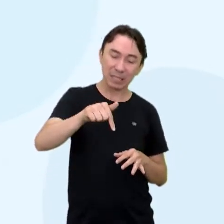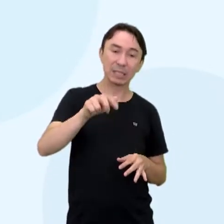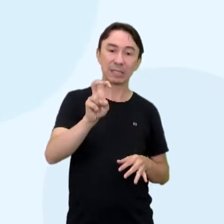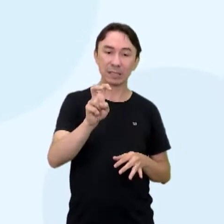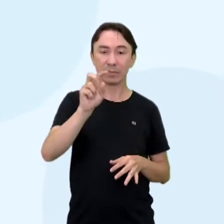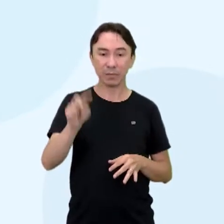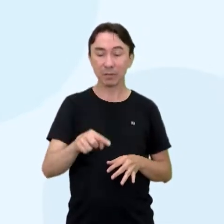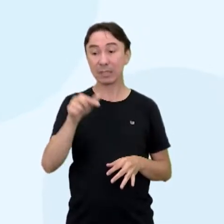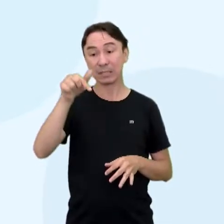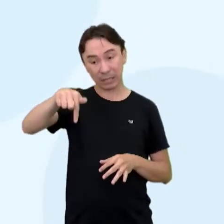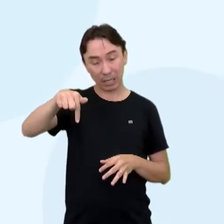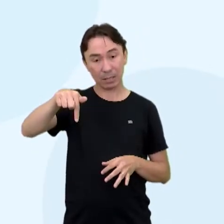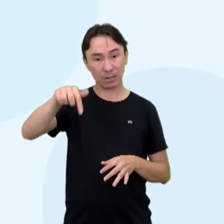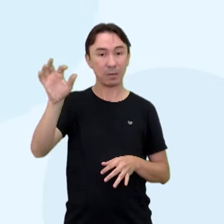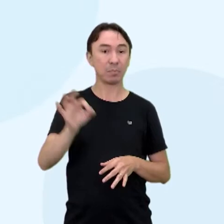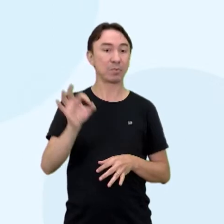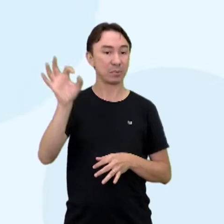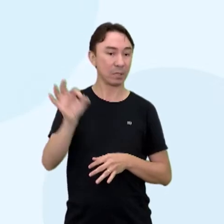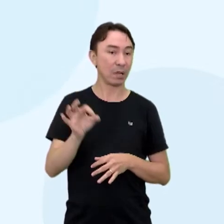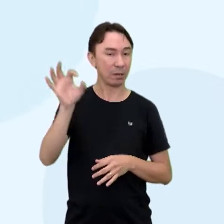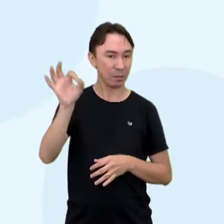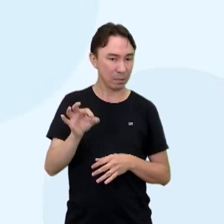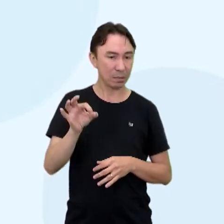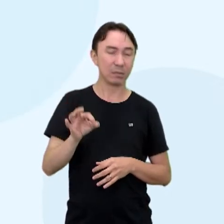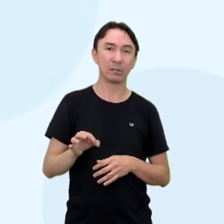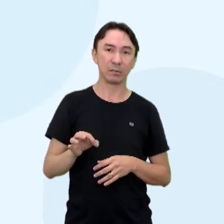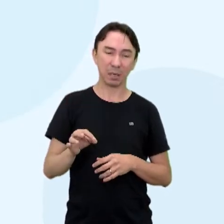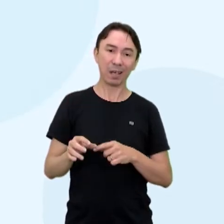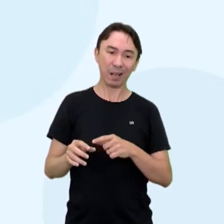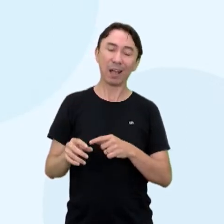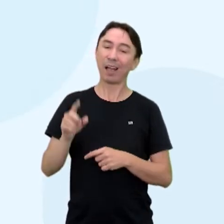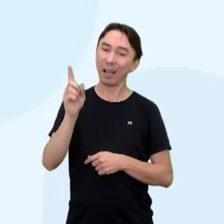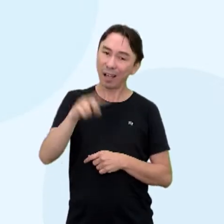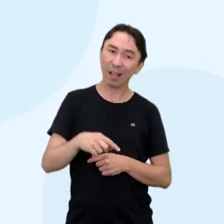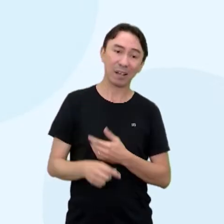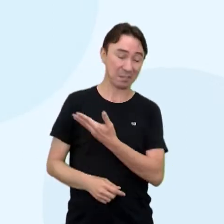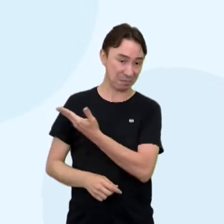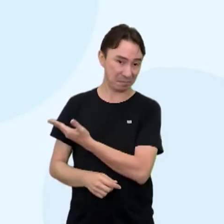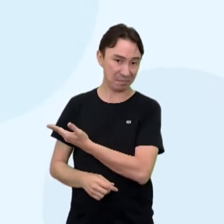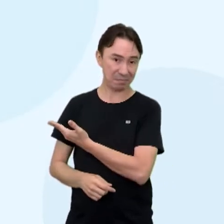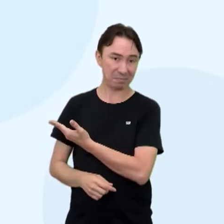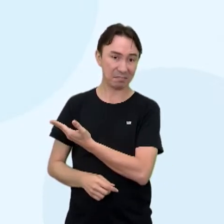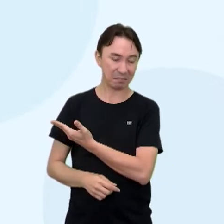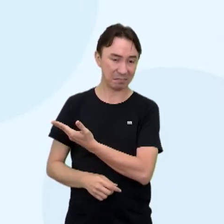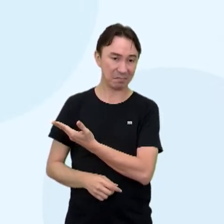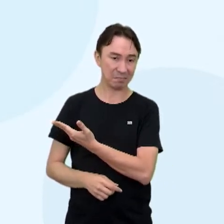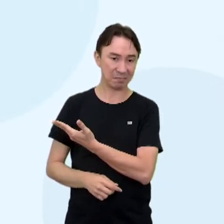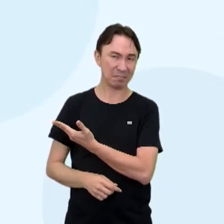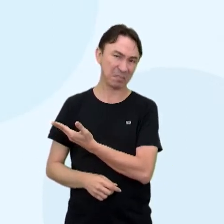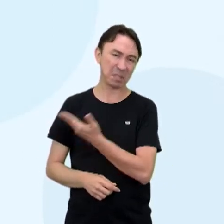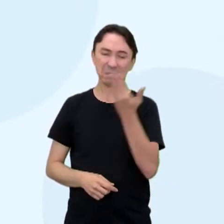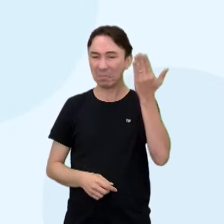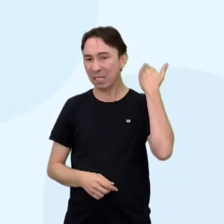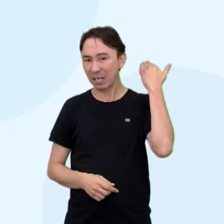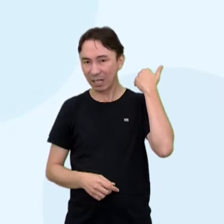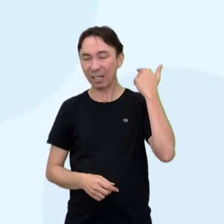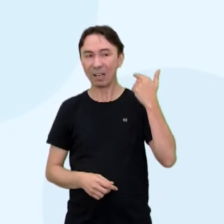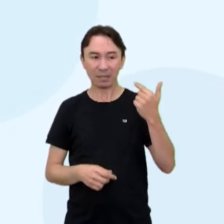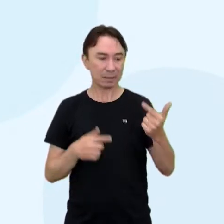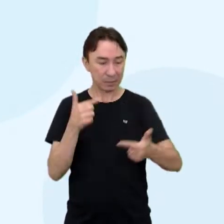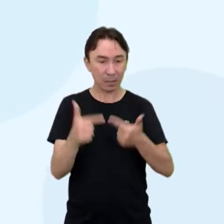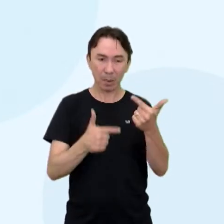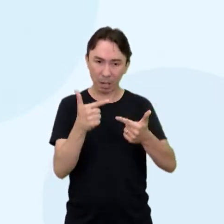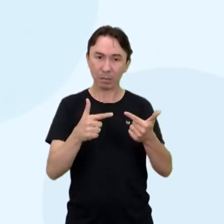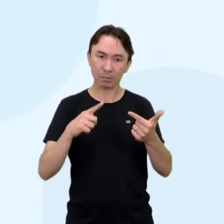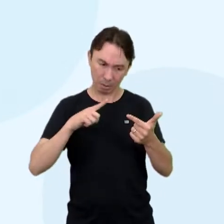75,7%. Né, então todos aqueles trabalhos que se tinham, né, na época, né, trabalhos, principalmente o trabalho formal, que é